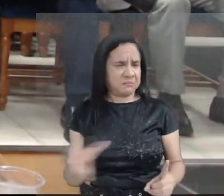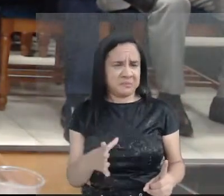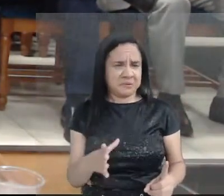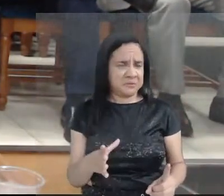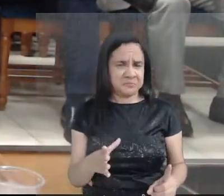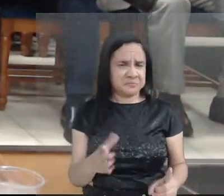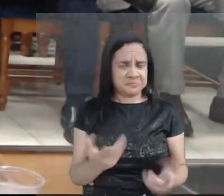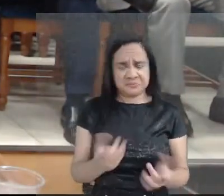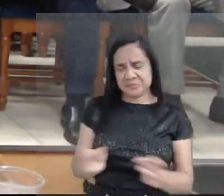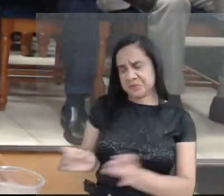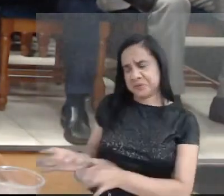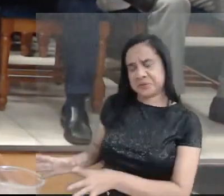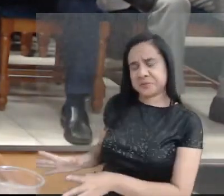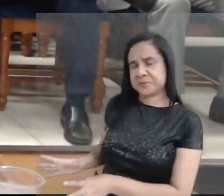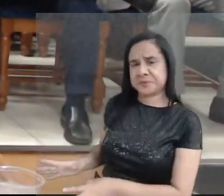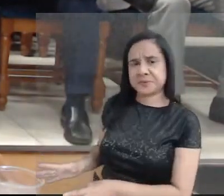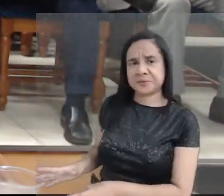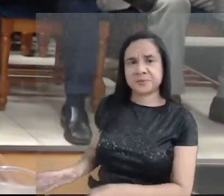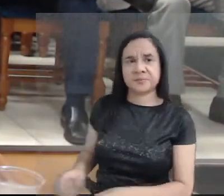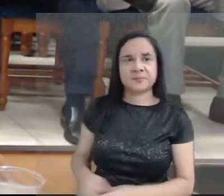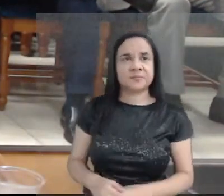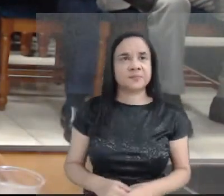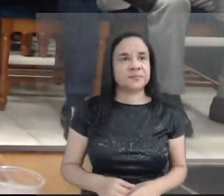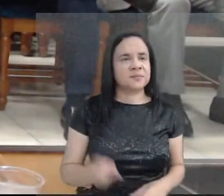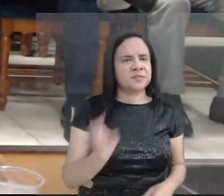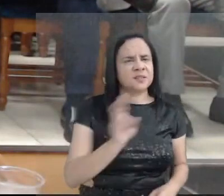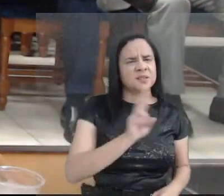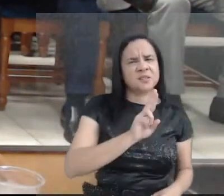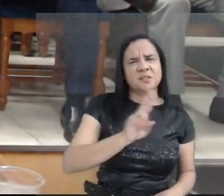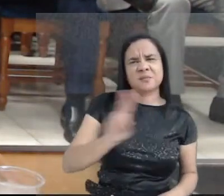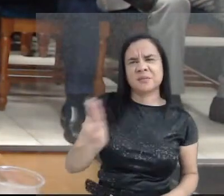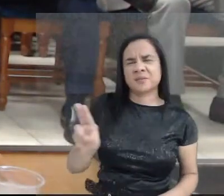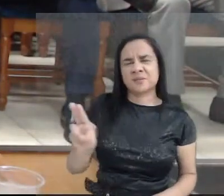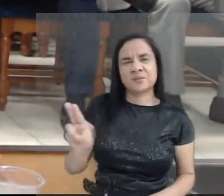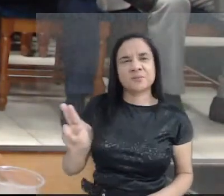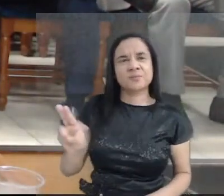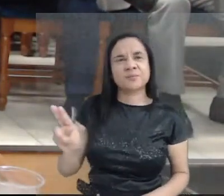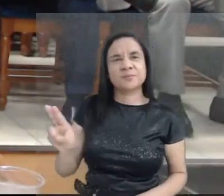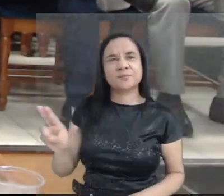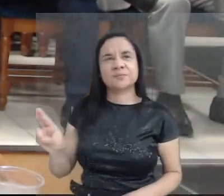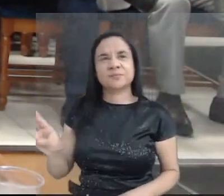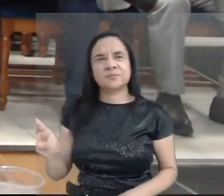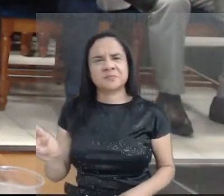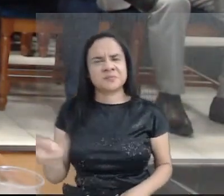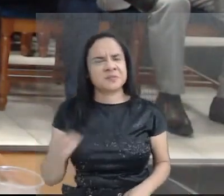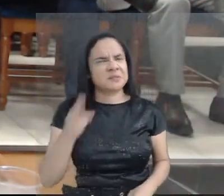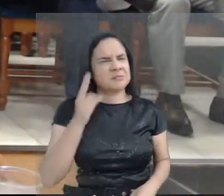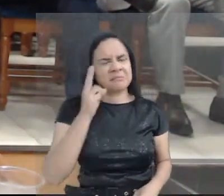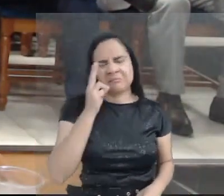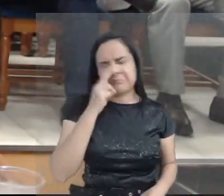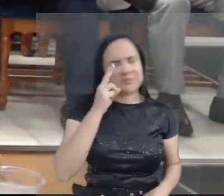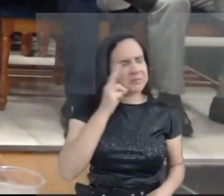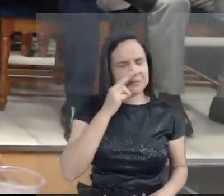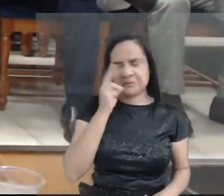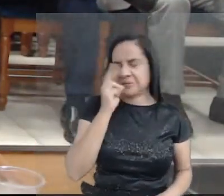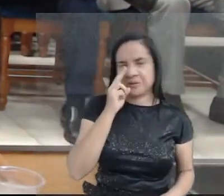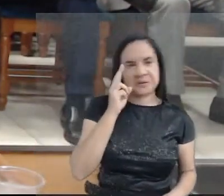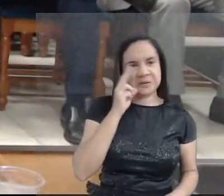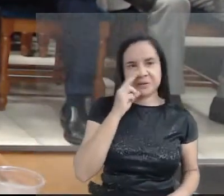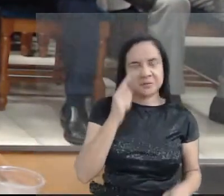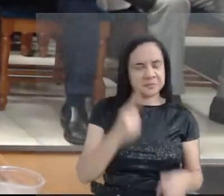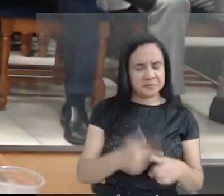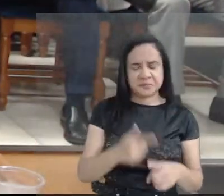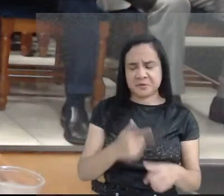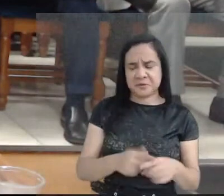era, chamado pagãos, chamados gentios. Porque este povo